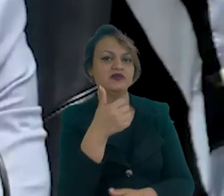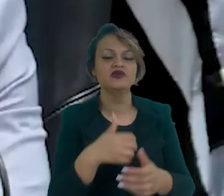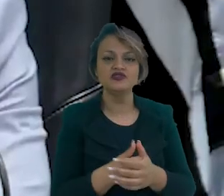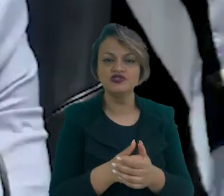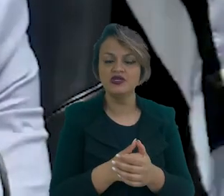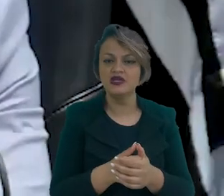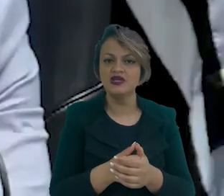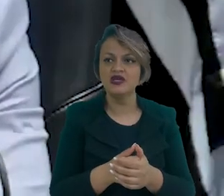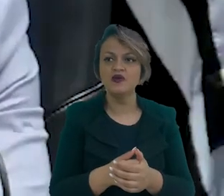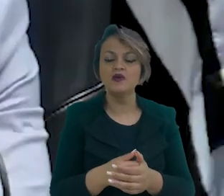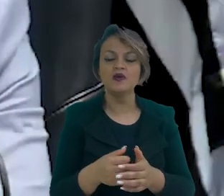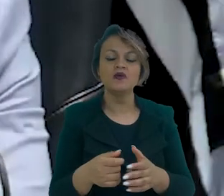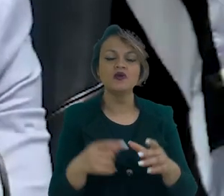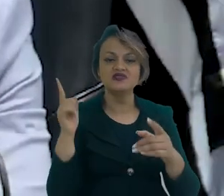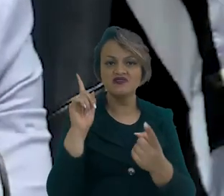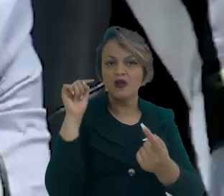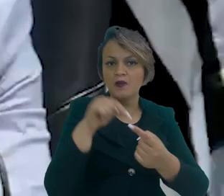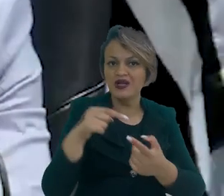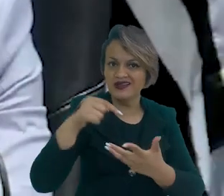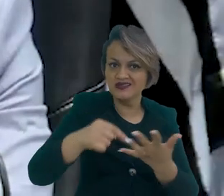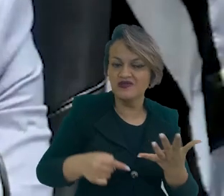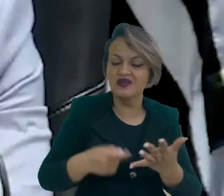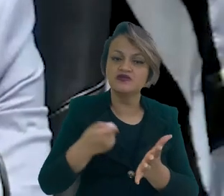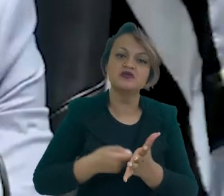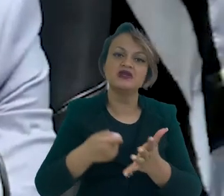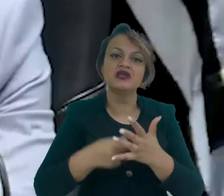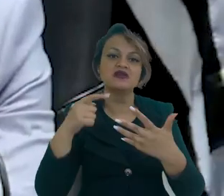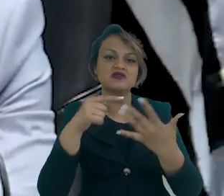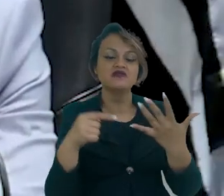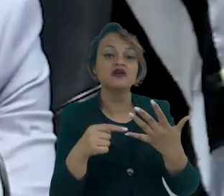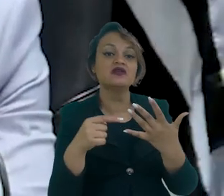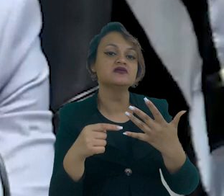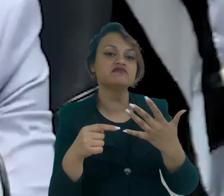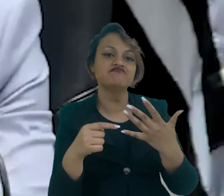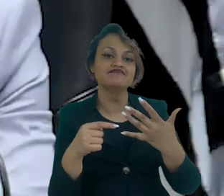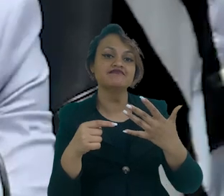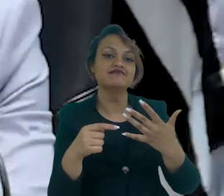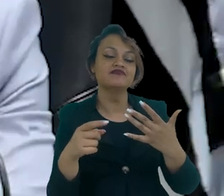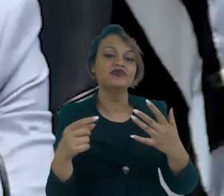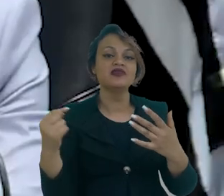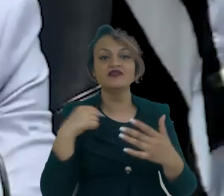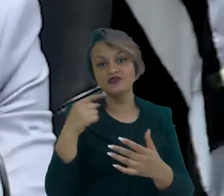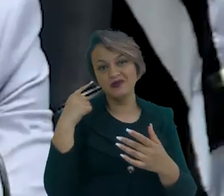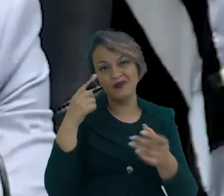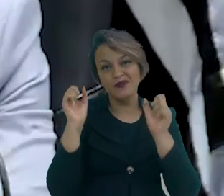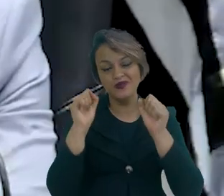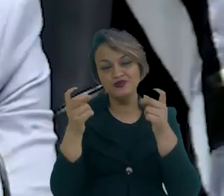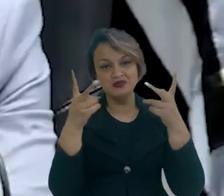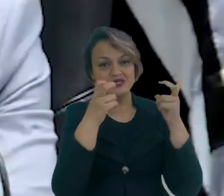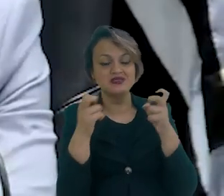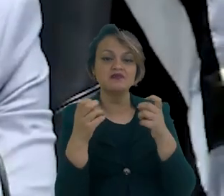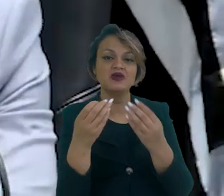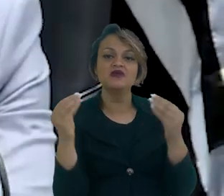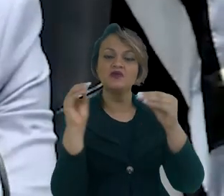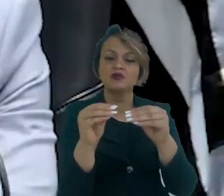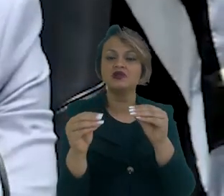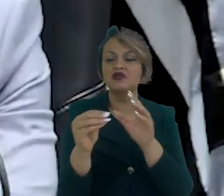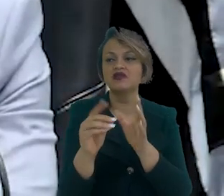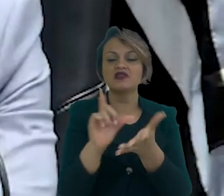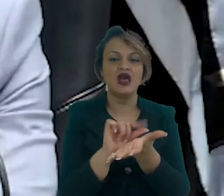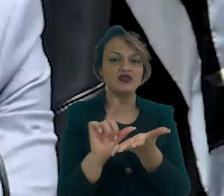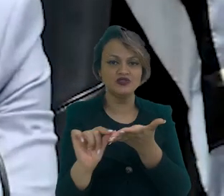e é uma meditação bastante coerente quando a gente falava de fontes das obrigações e quando